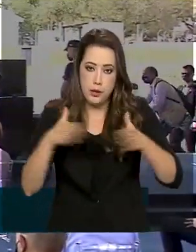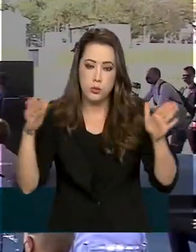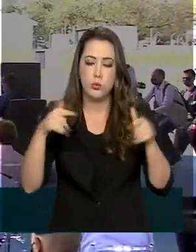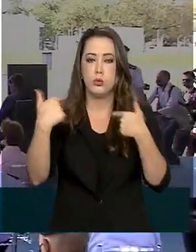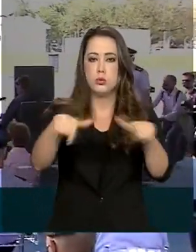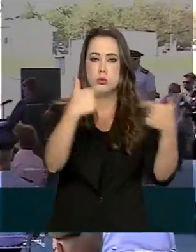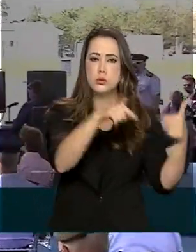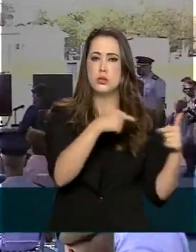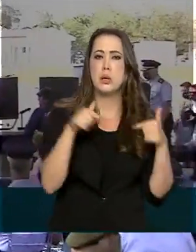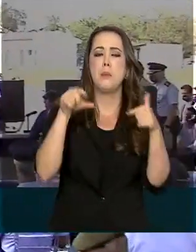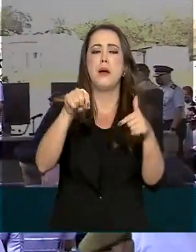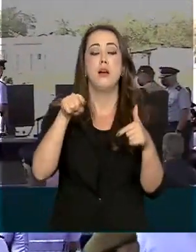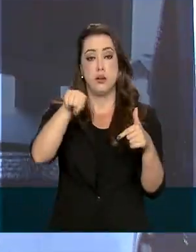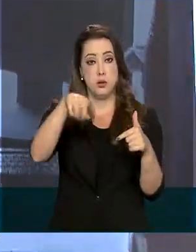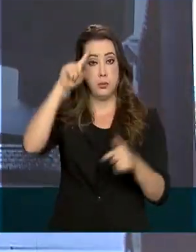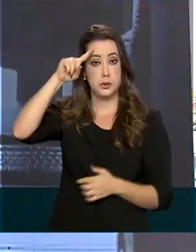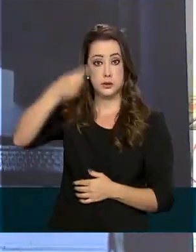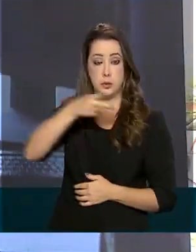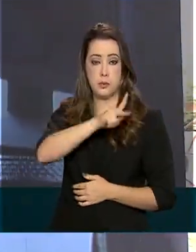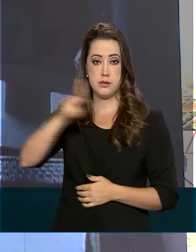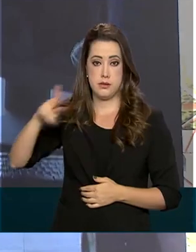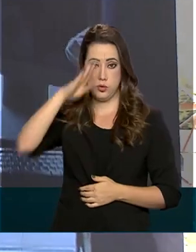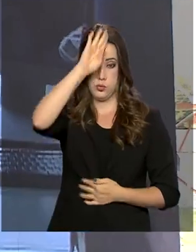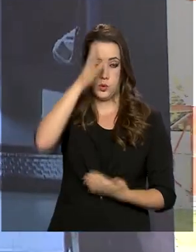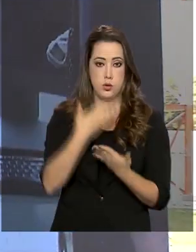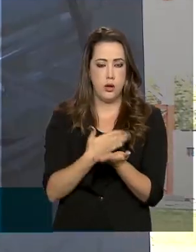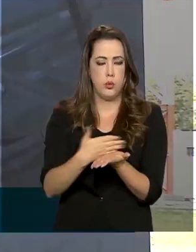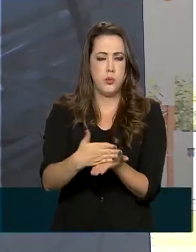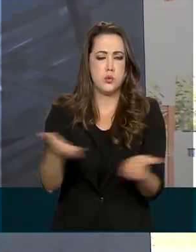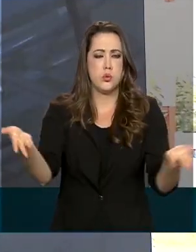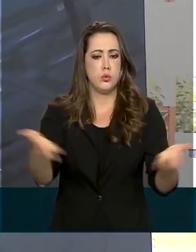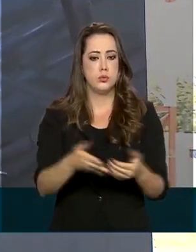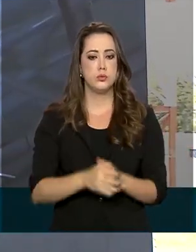Radar de Corumbá foi dado pelo presidente Jair Bolsonaro.